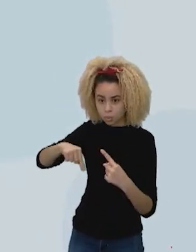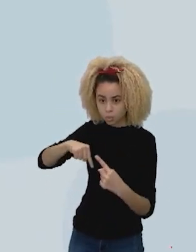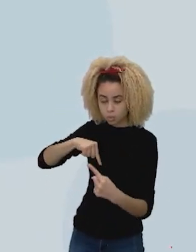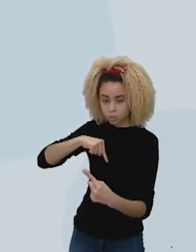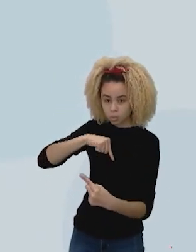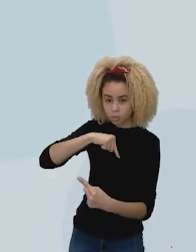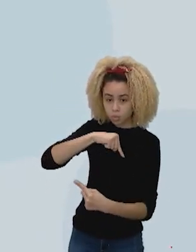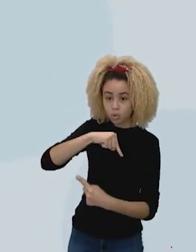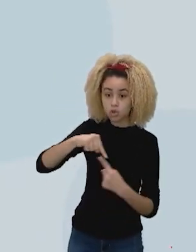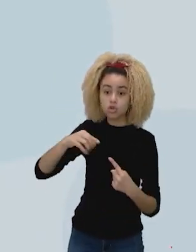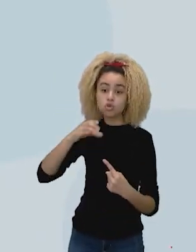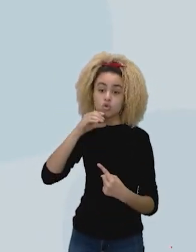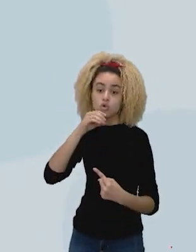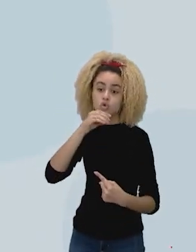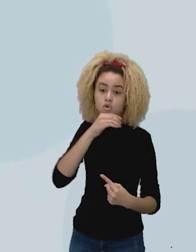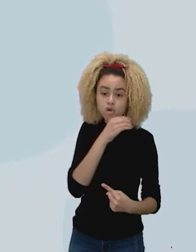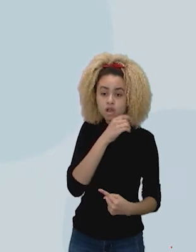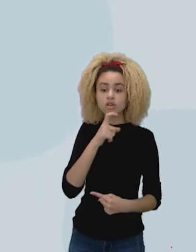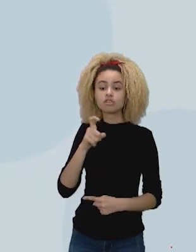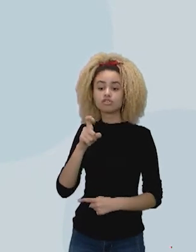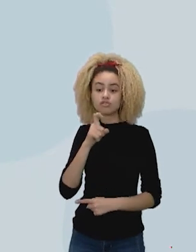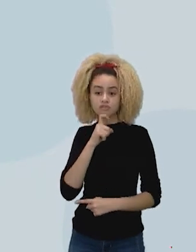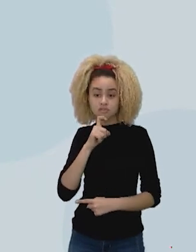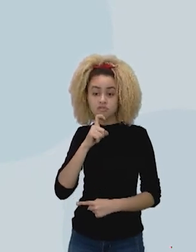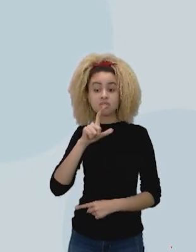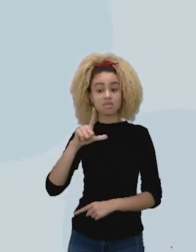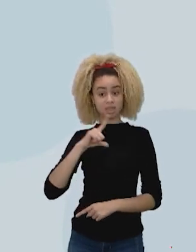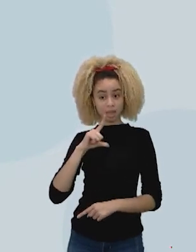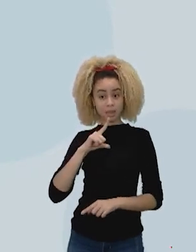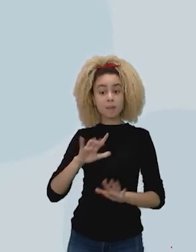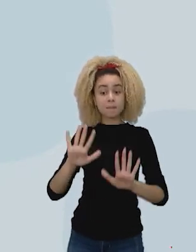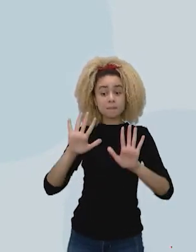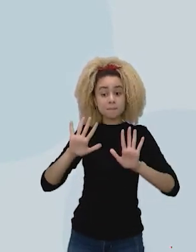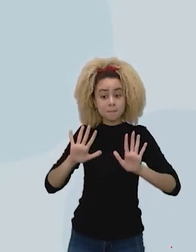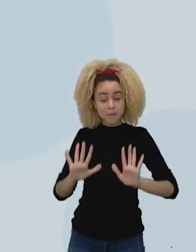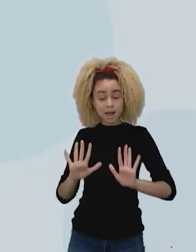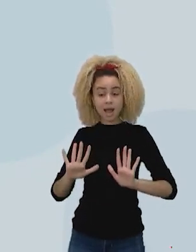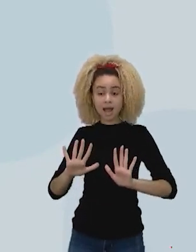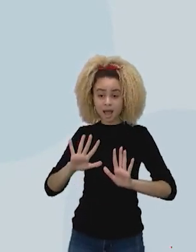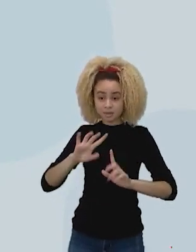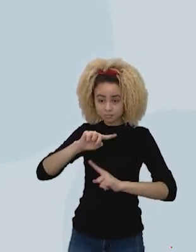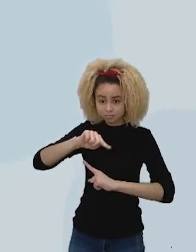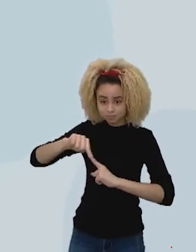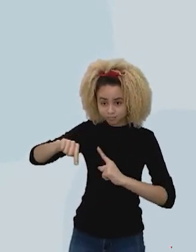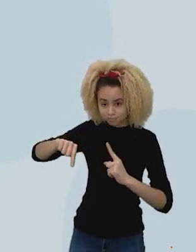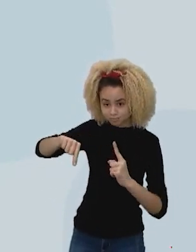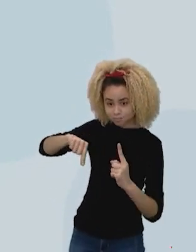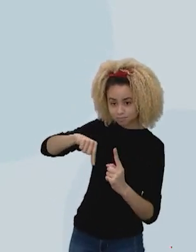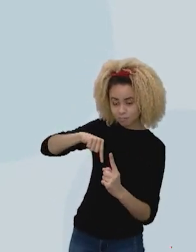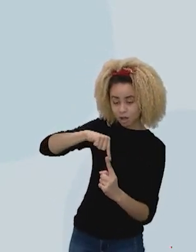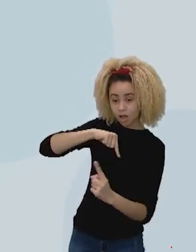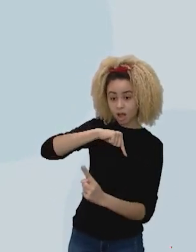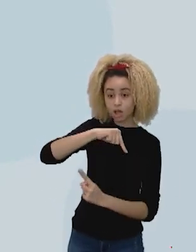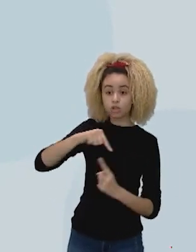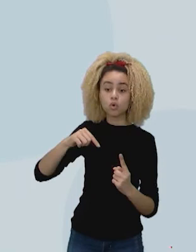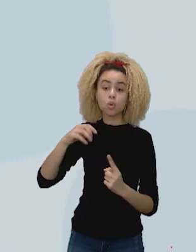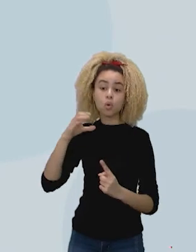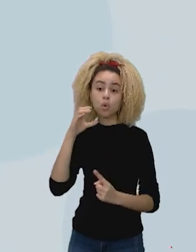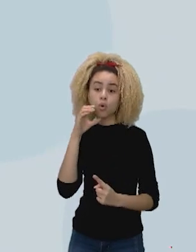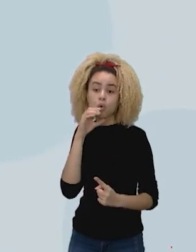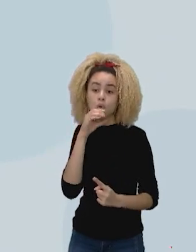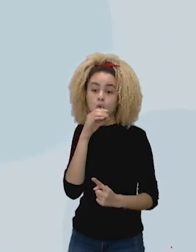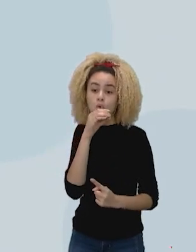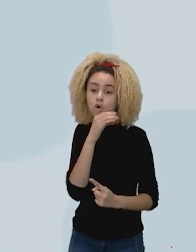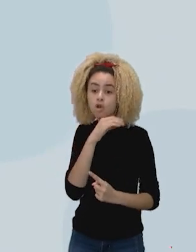e a fonte quente e a fonte fria existem, né? Mas o que acontece na máquina frigorífica é que eu jogo o calor